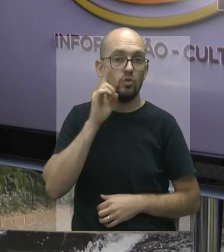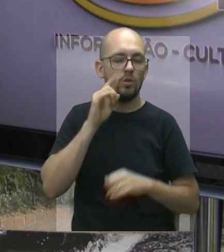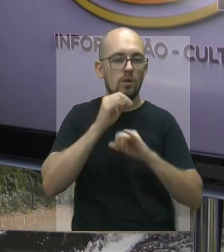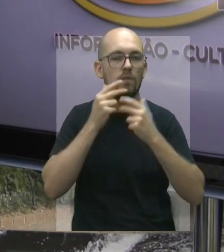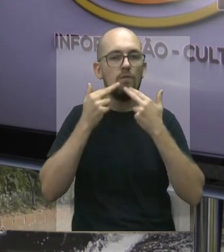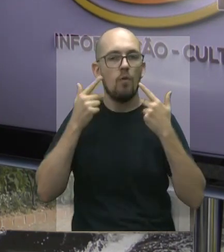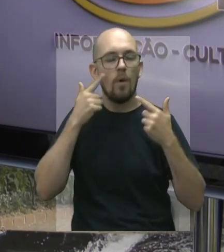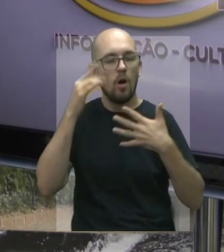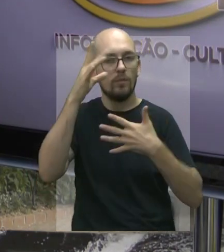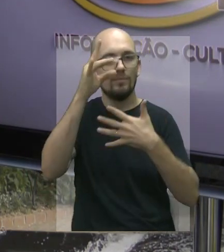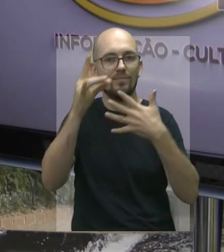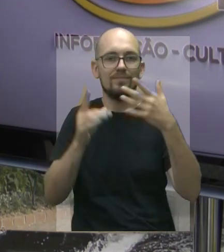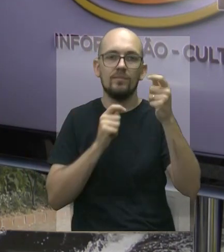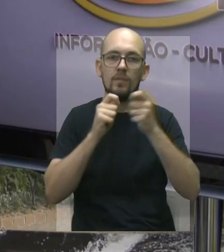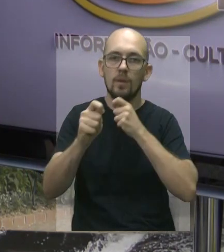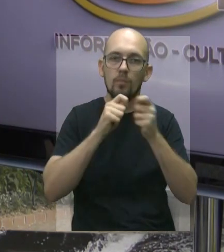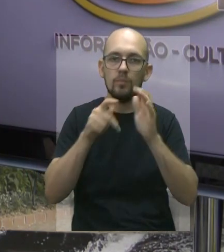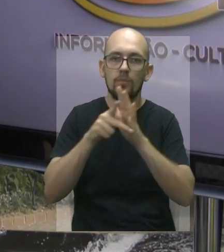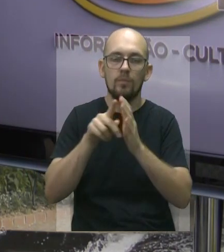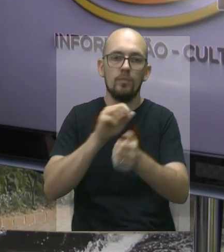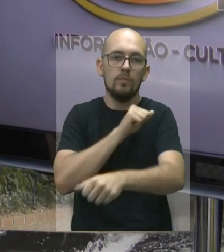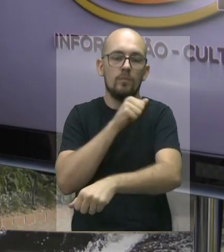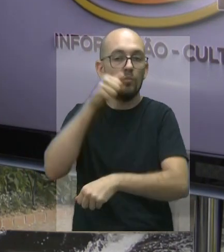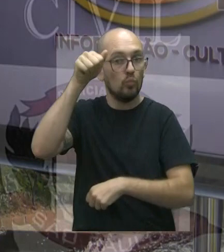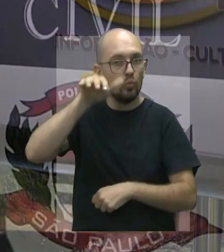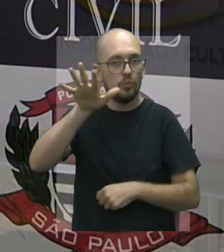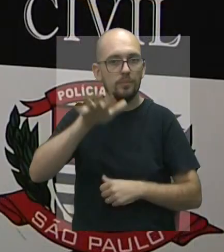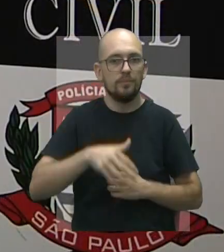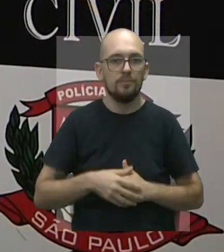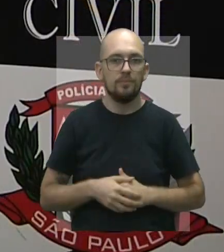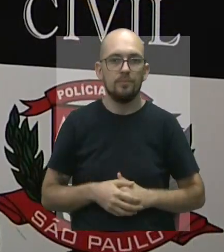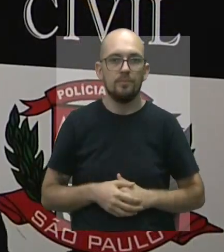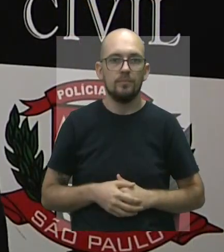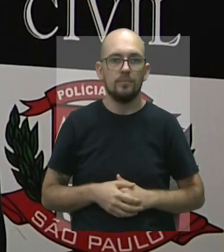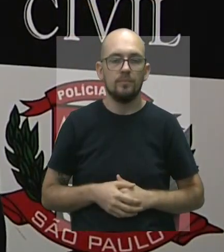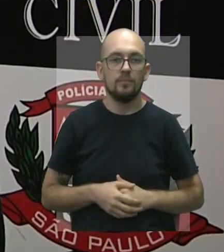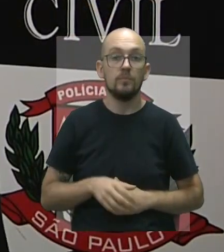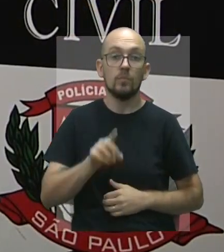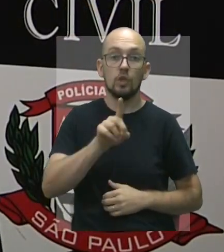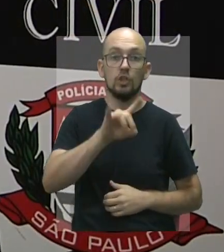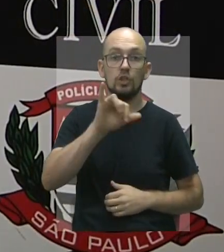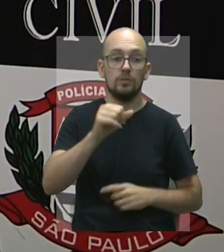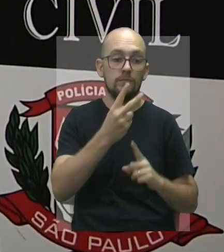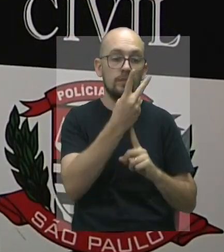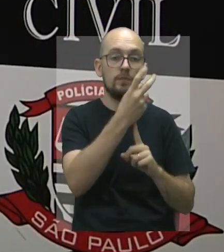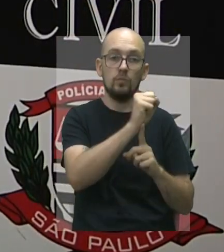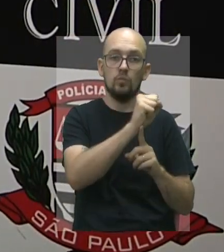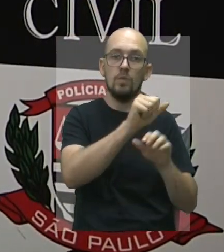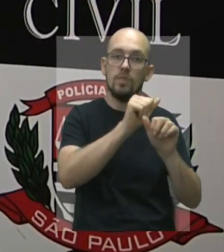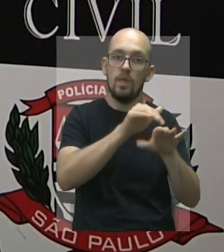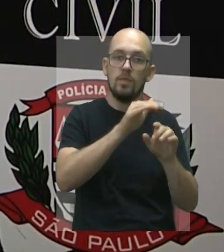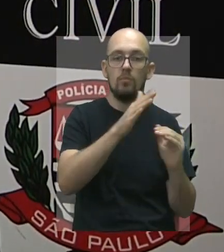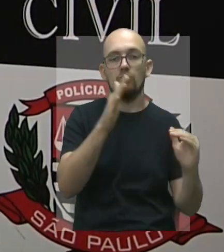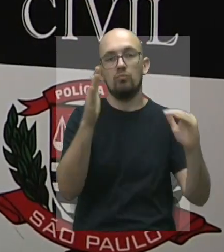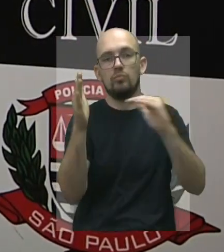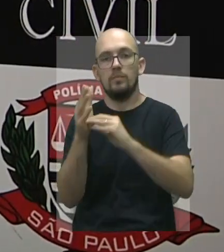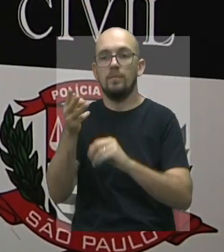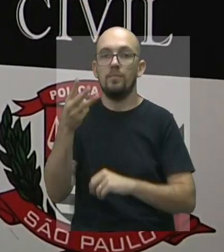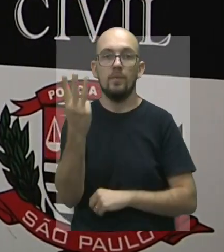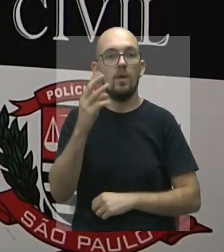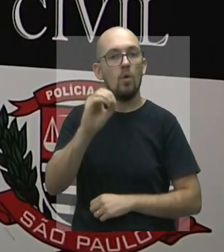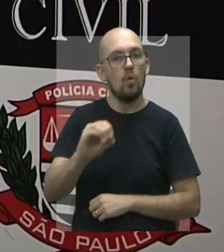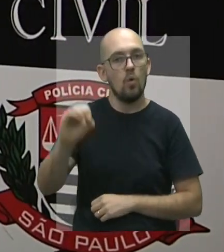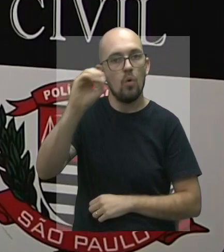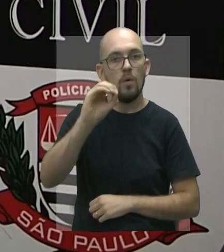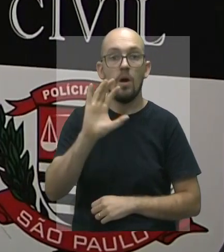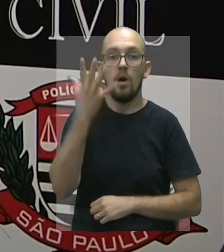Confira os detalhes na reportagem da Bruna Mano. Entre os dias 28 de setembro e 3 de outubro, acontece aqui